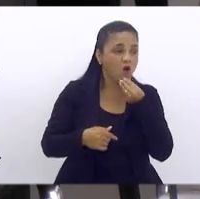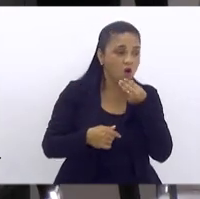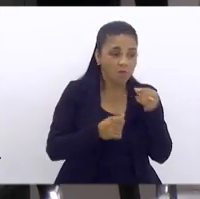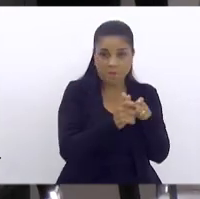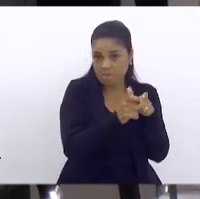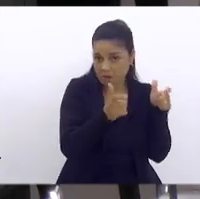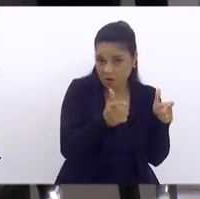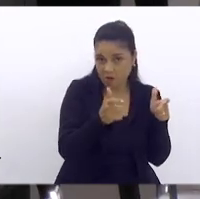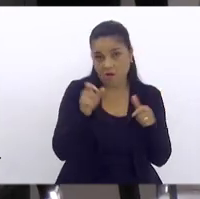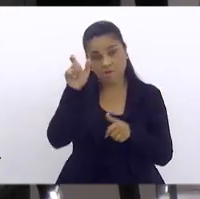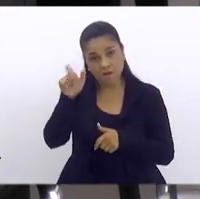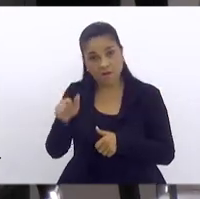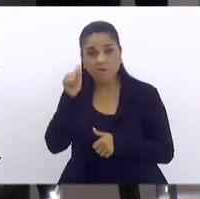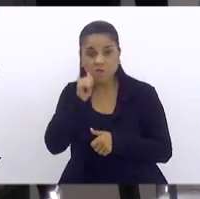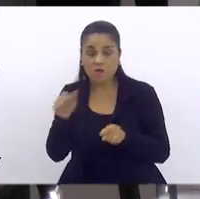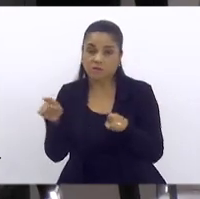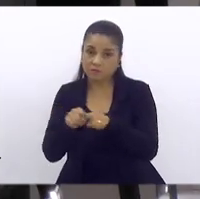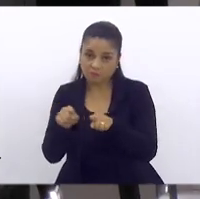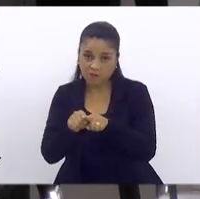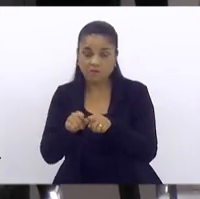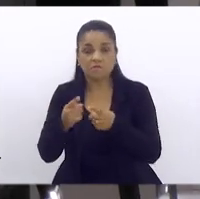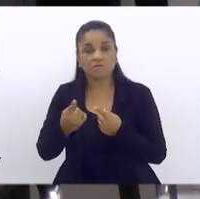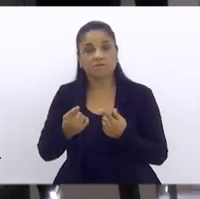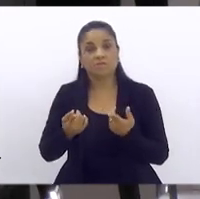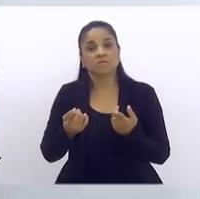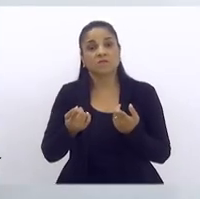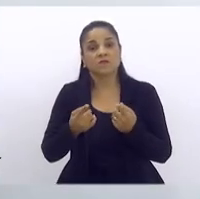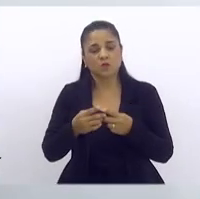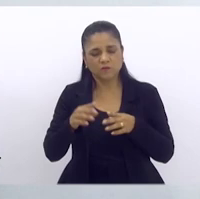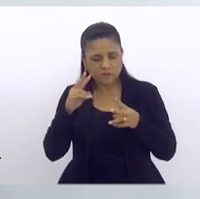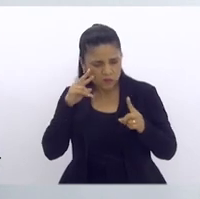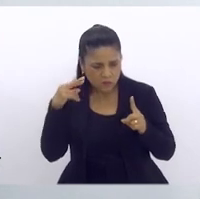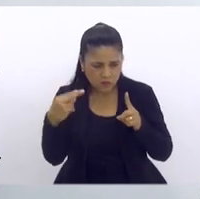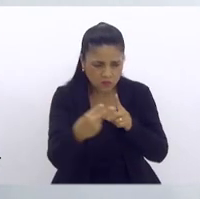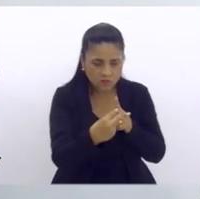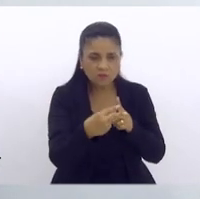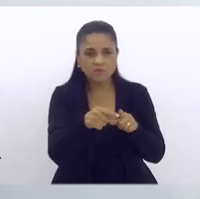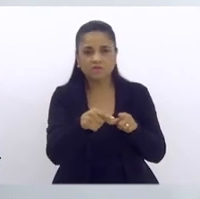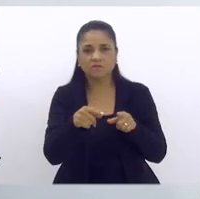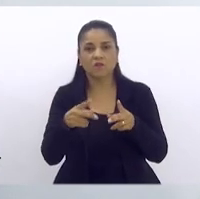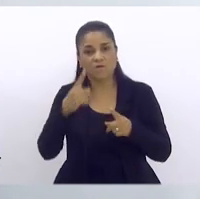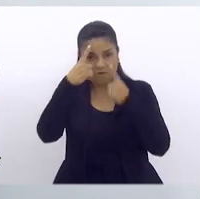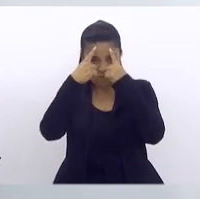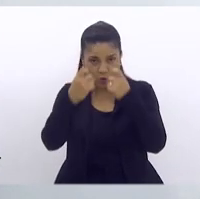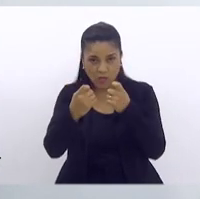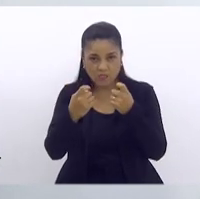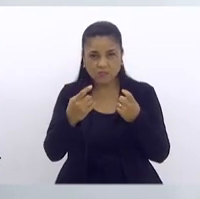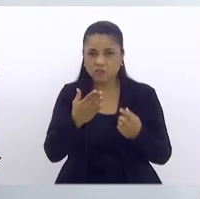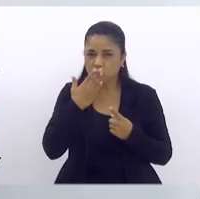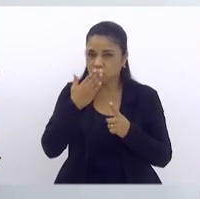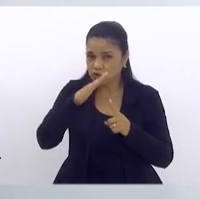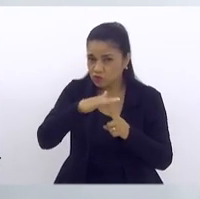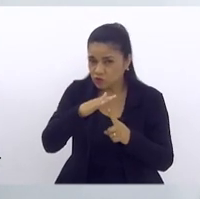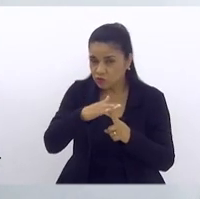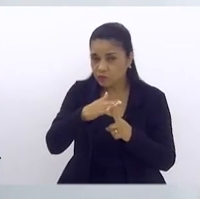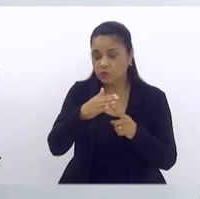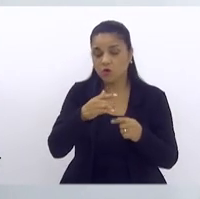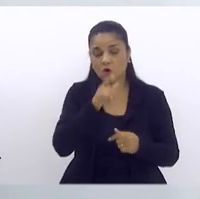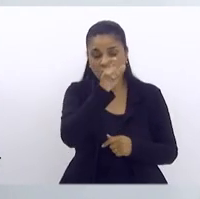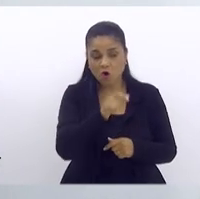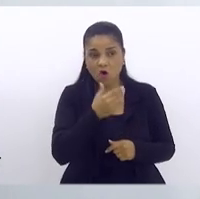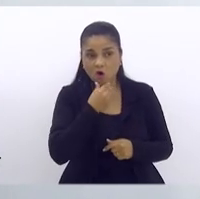poder, mas quando a gente olha para o teor dessa violência, há uma diferença, né? Então, os homens, quando eles sofrem violência